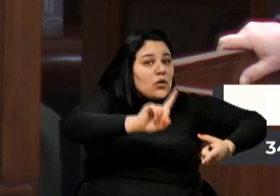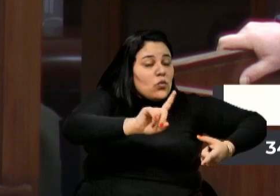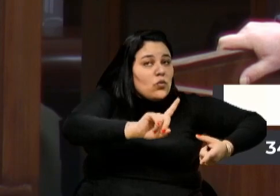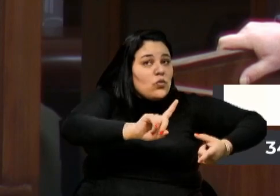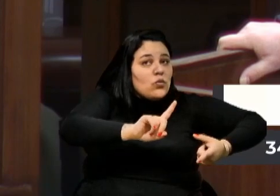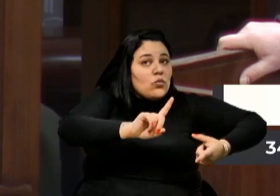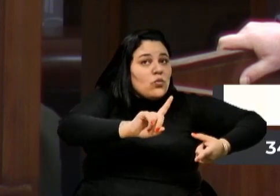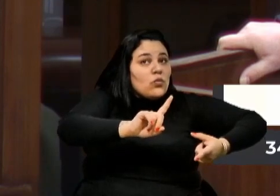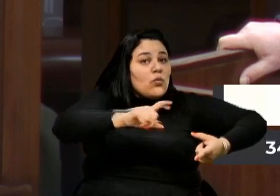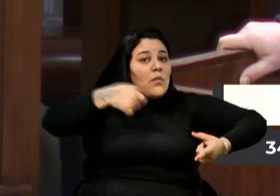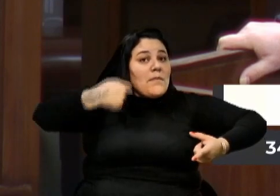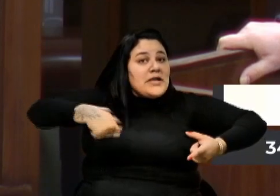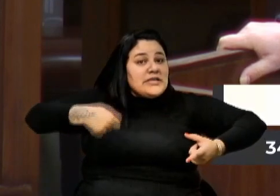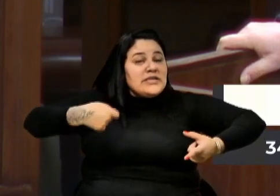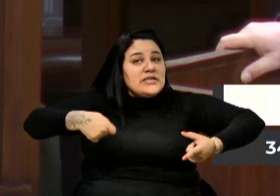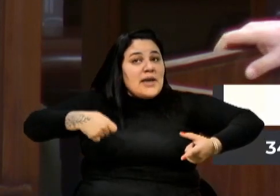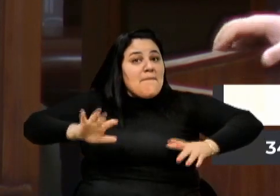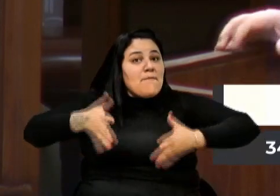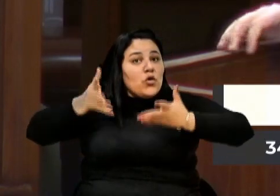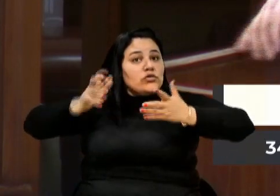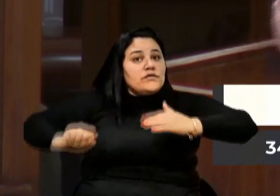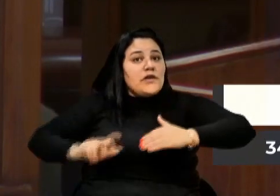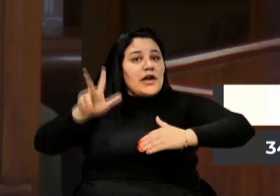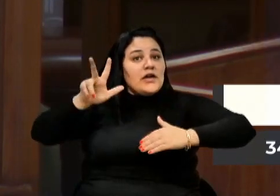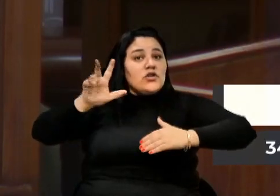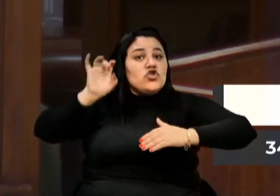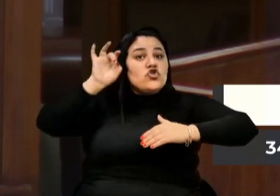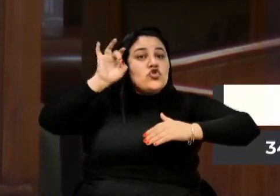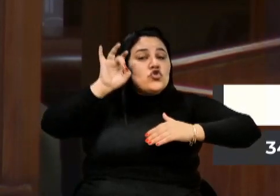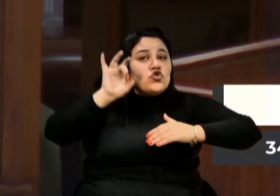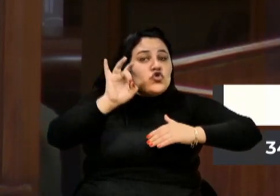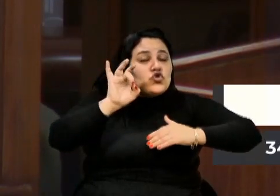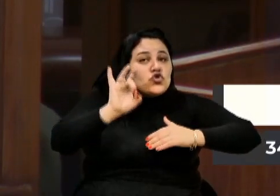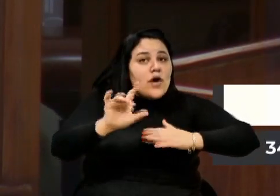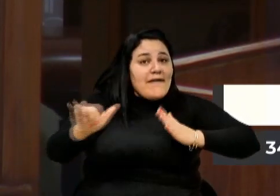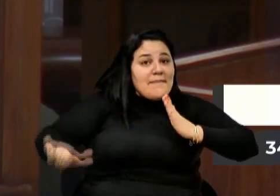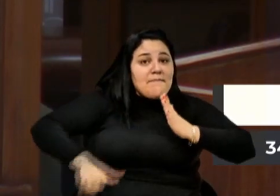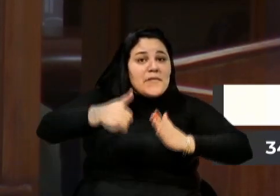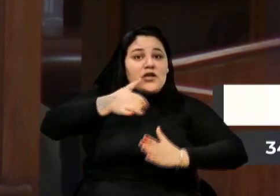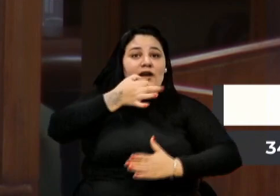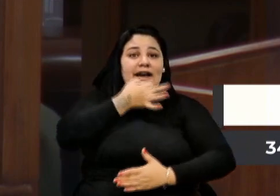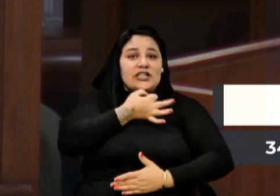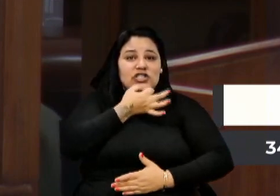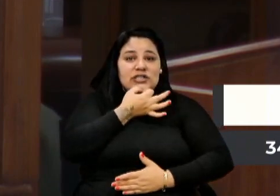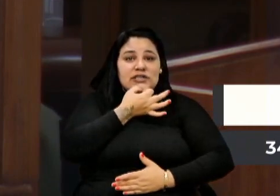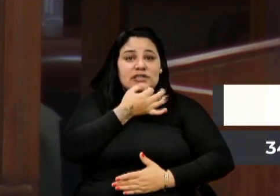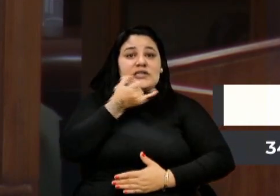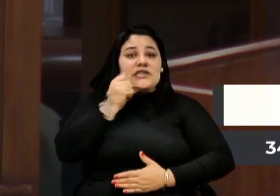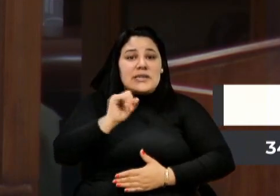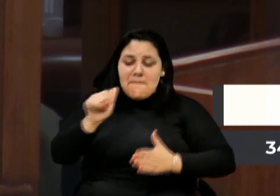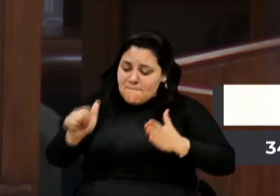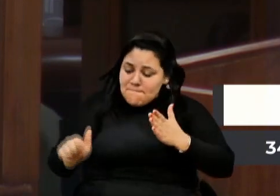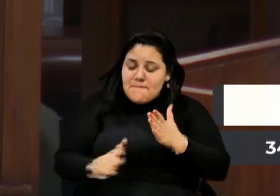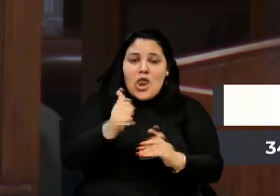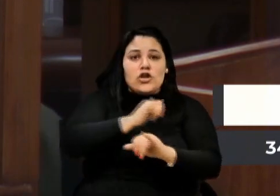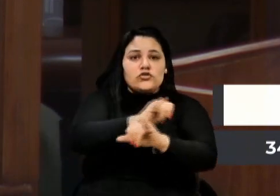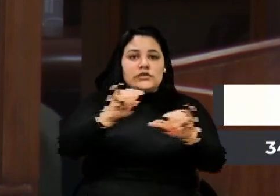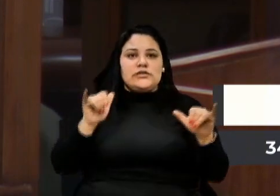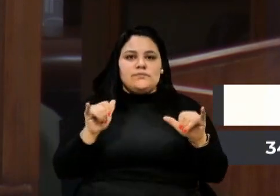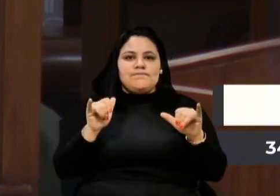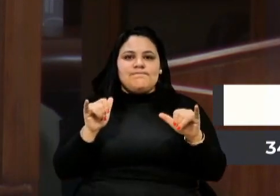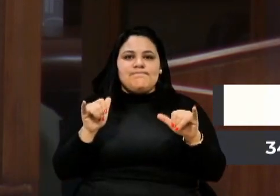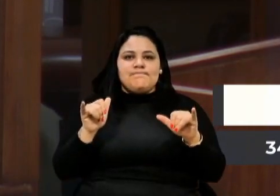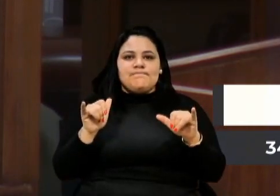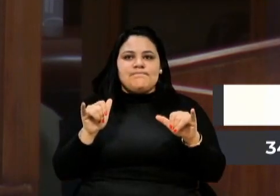Tu só vai tornar Caxias do Sul conhecida e atrativa se tu investir na divulgação. Nada vai acontecer de graça. Tu precisa